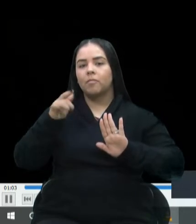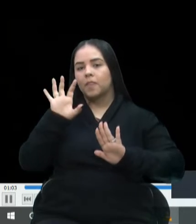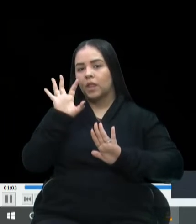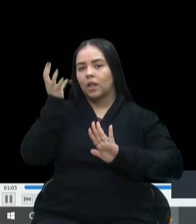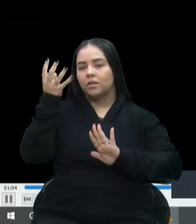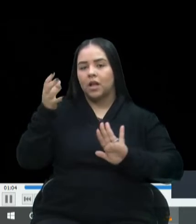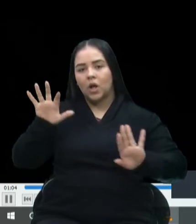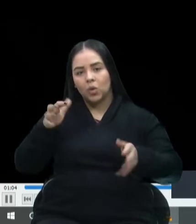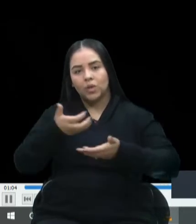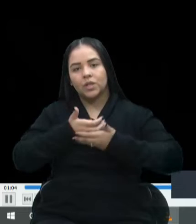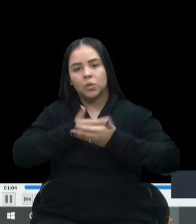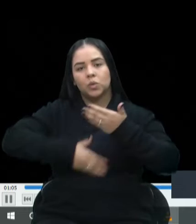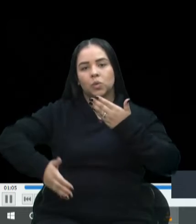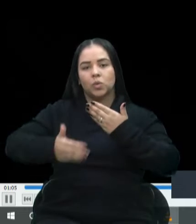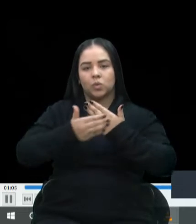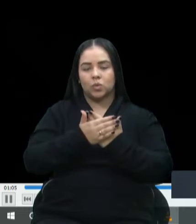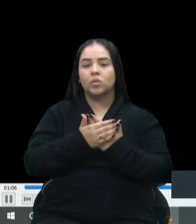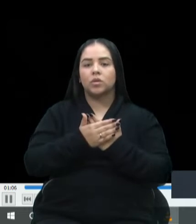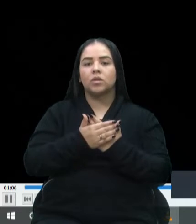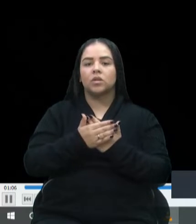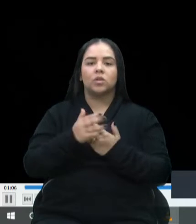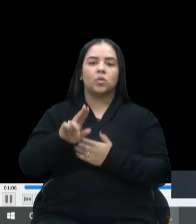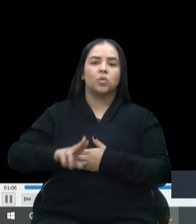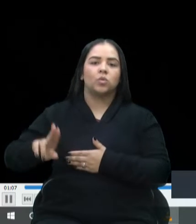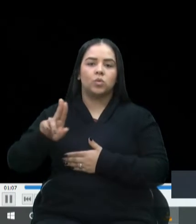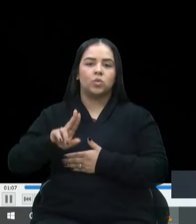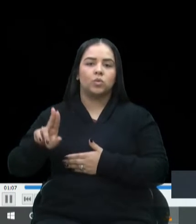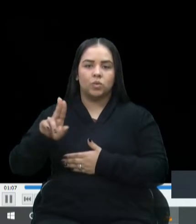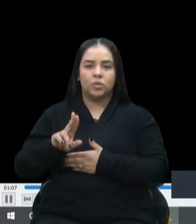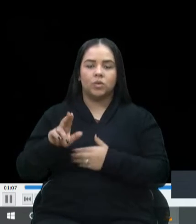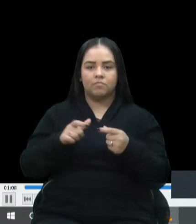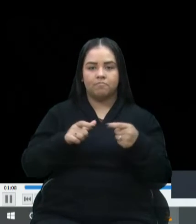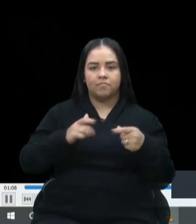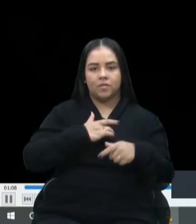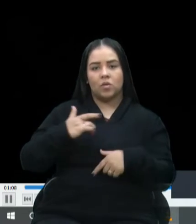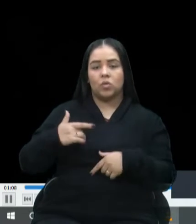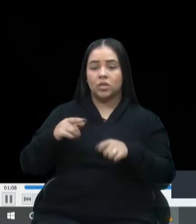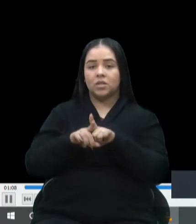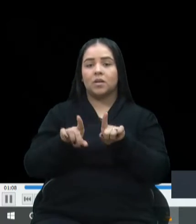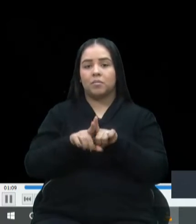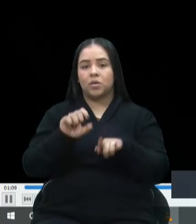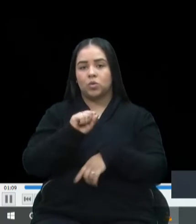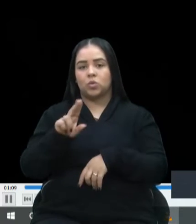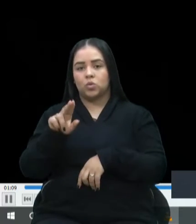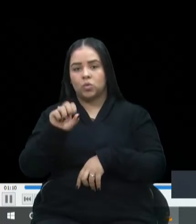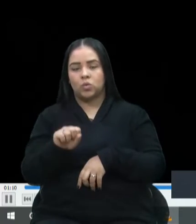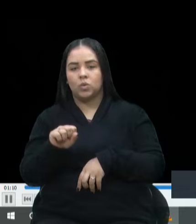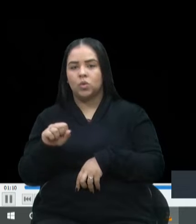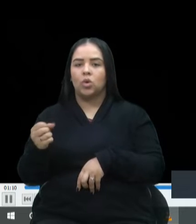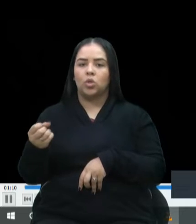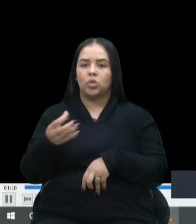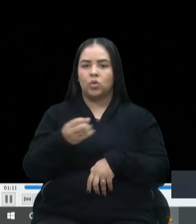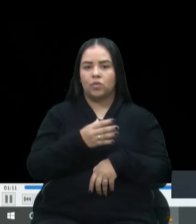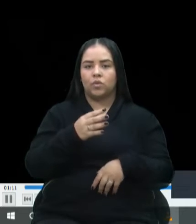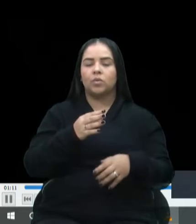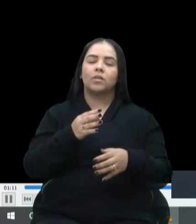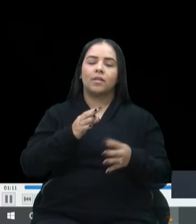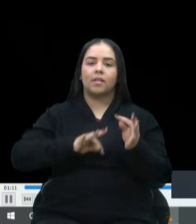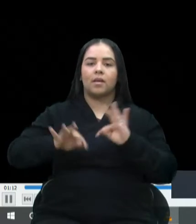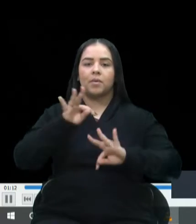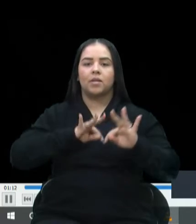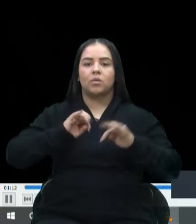a todos indistintamente, usuários de planos de saúde e do Sistema Único de Saúde, inovando nos tratamentos e